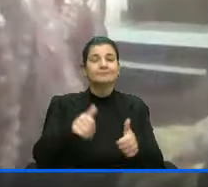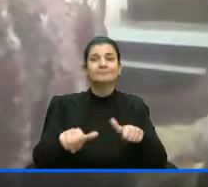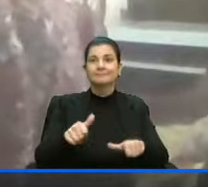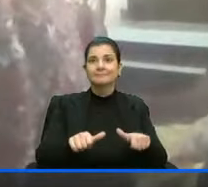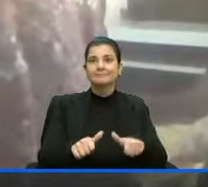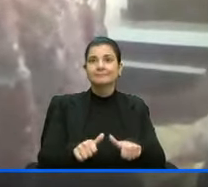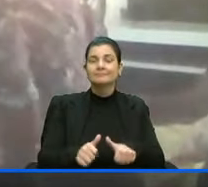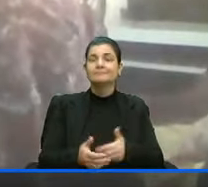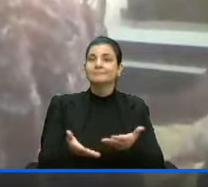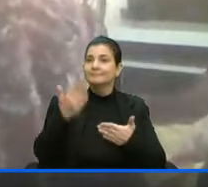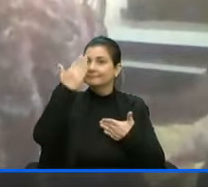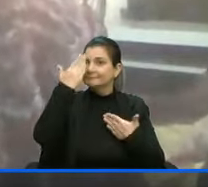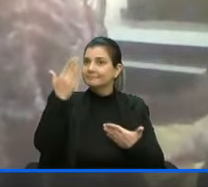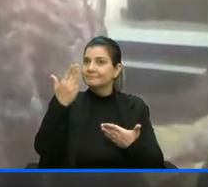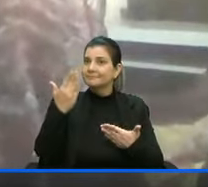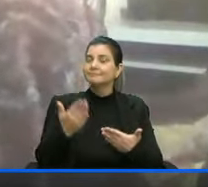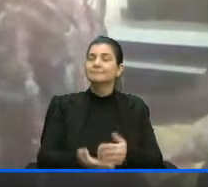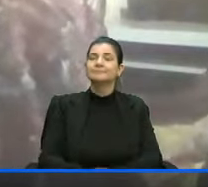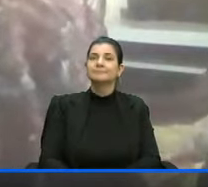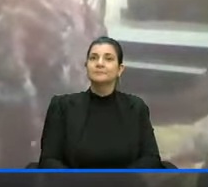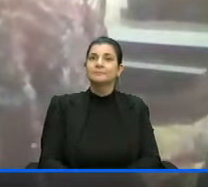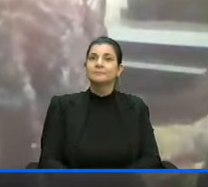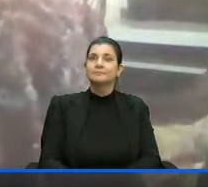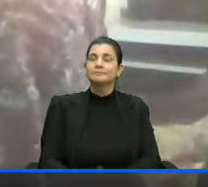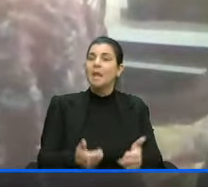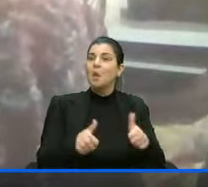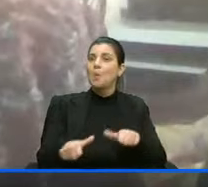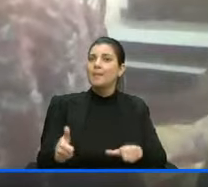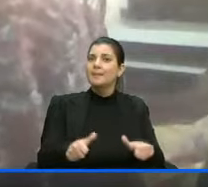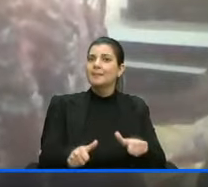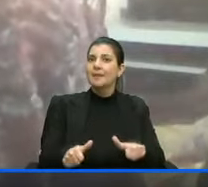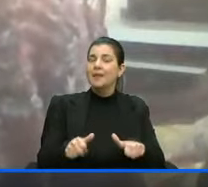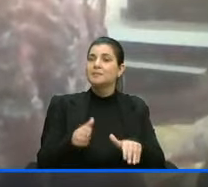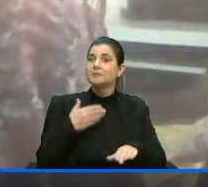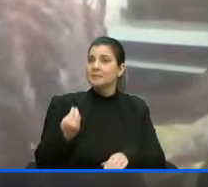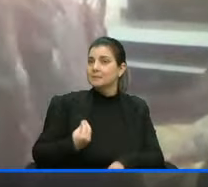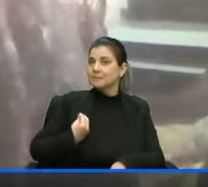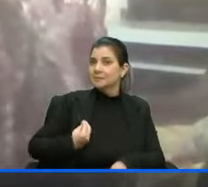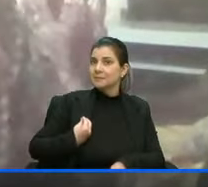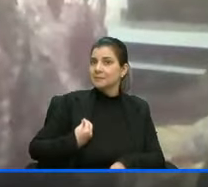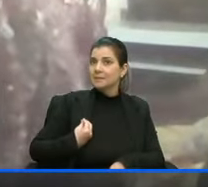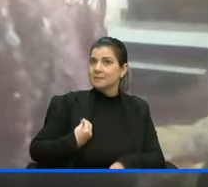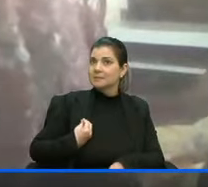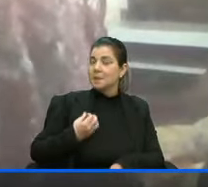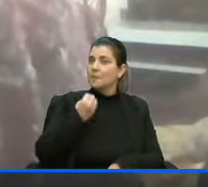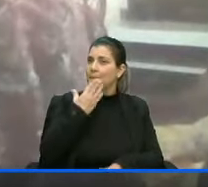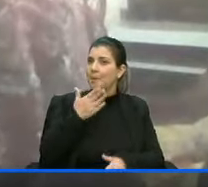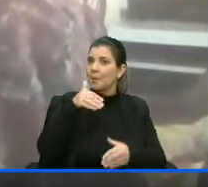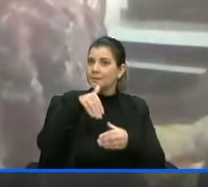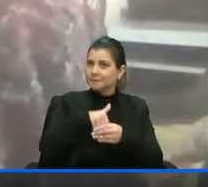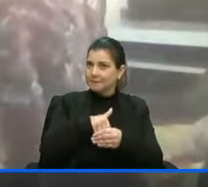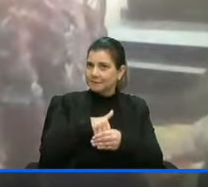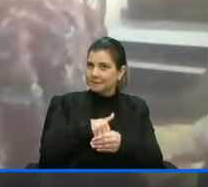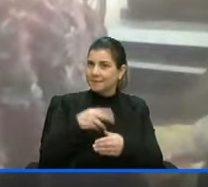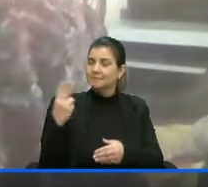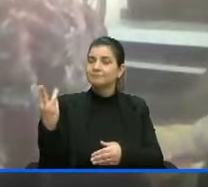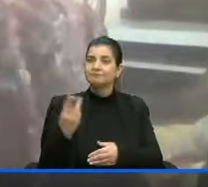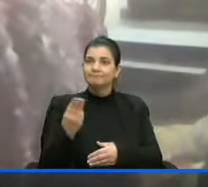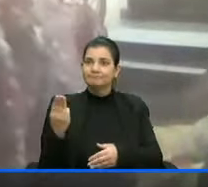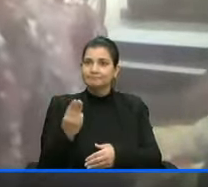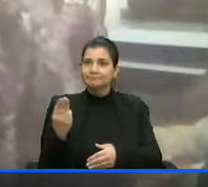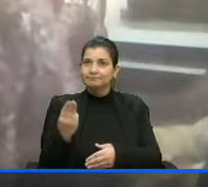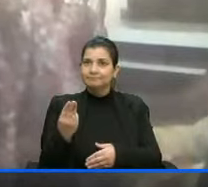qualificação. Eu queria agradecer muito, muita qualidade aqui dessas presenças, uma boa eleição no fórum na